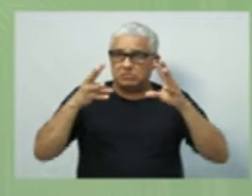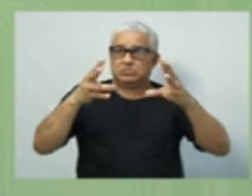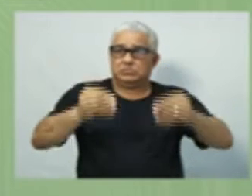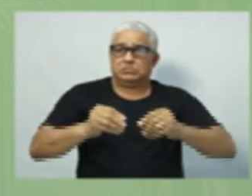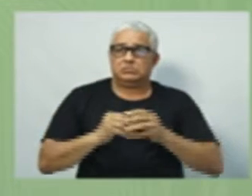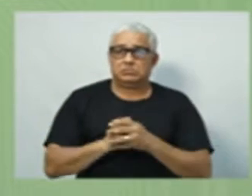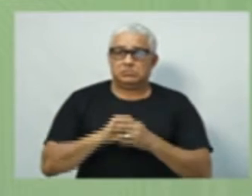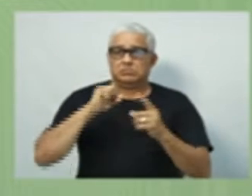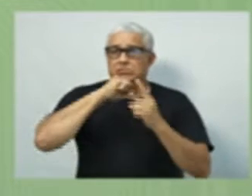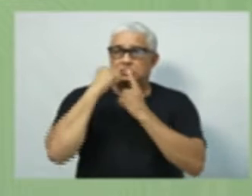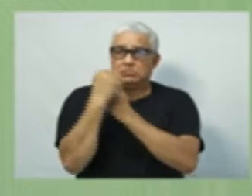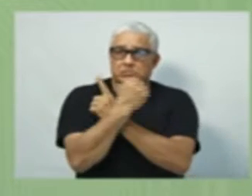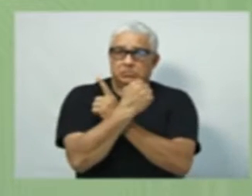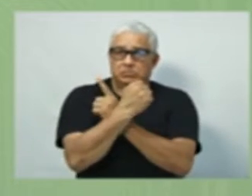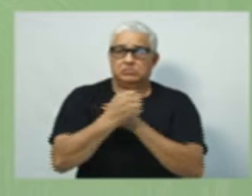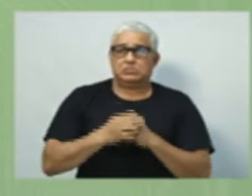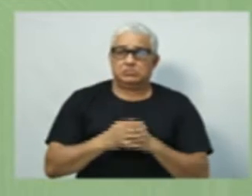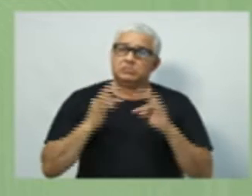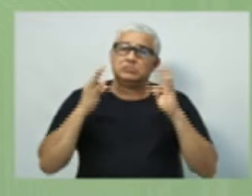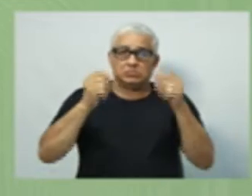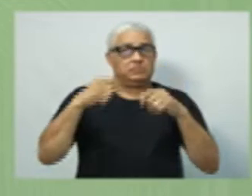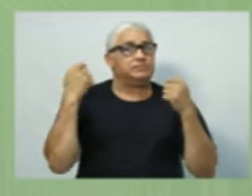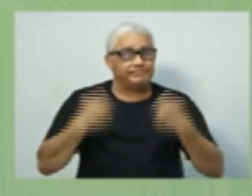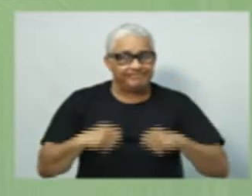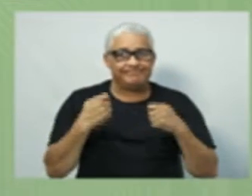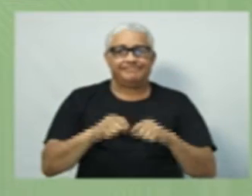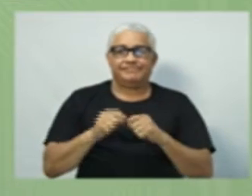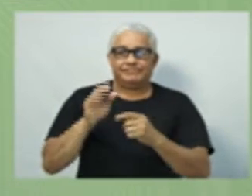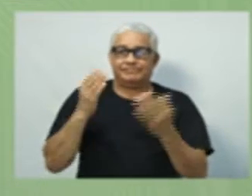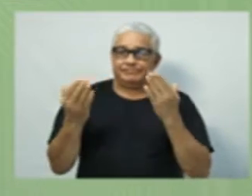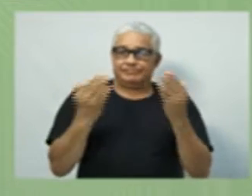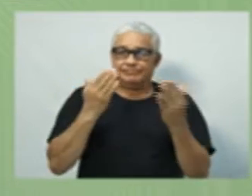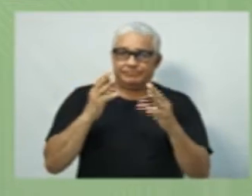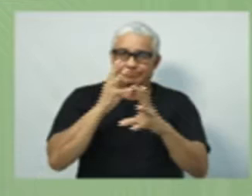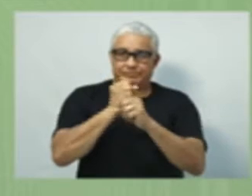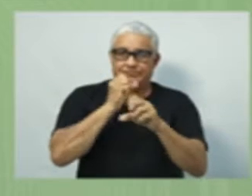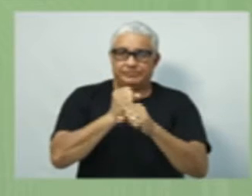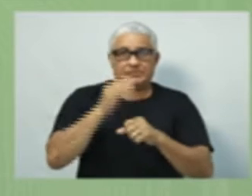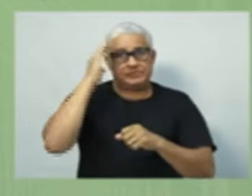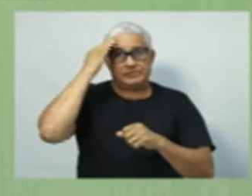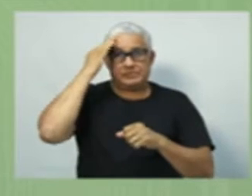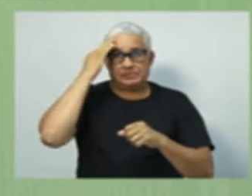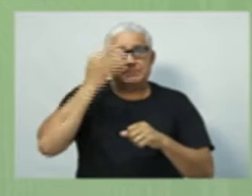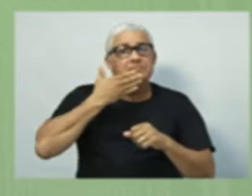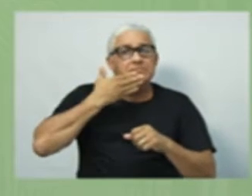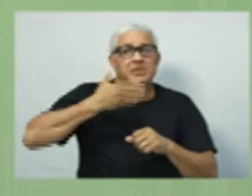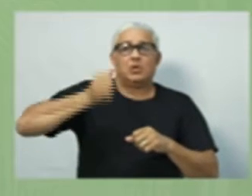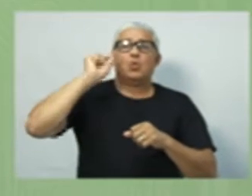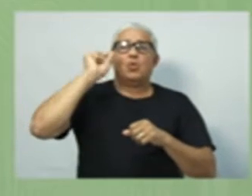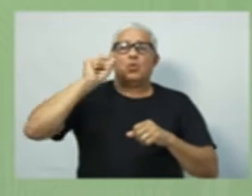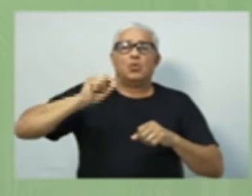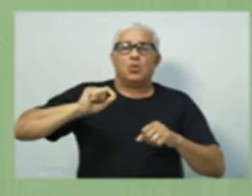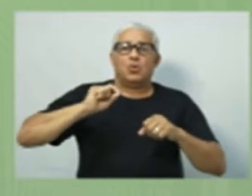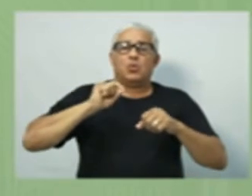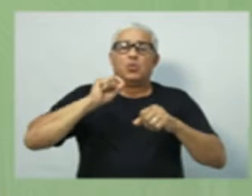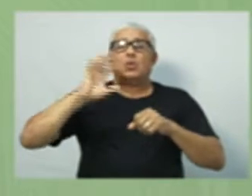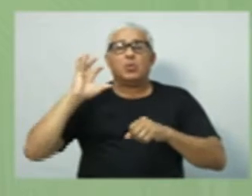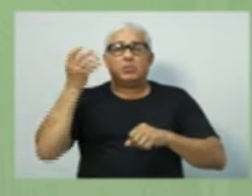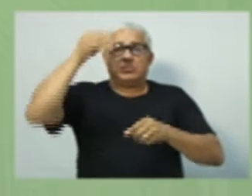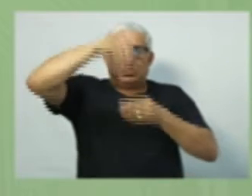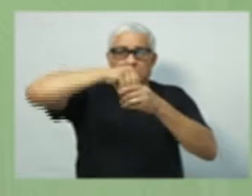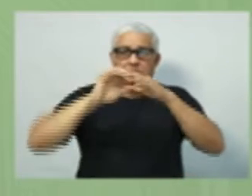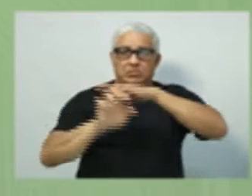toda a sociedade todo mundo precisa das demonstrações contábeis para entender o que acontece de fato nas empresas